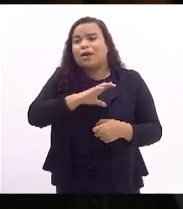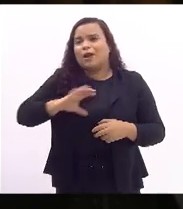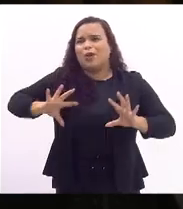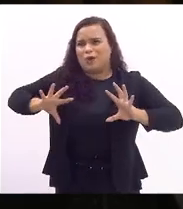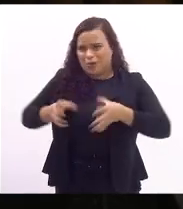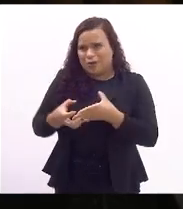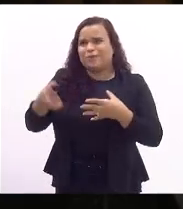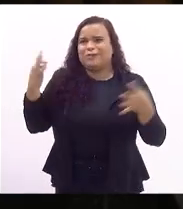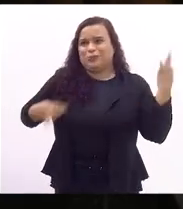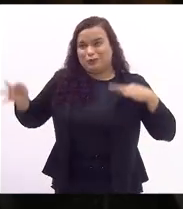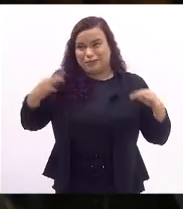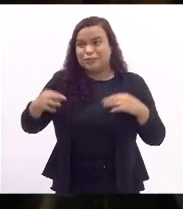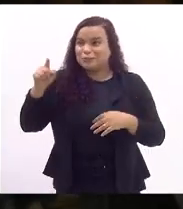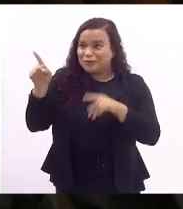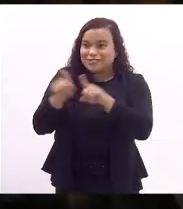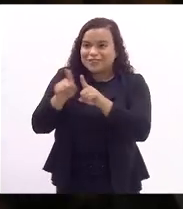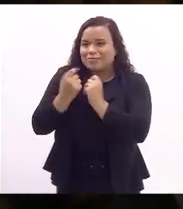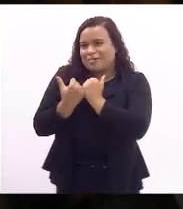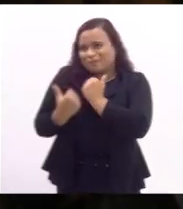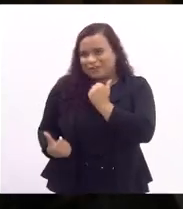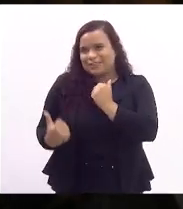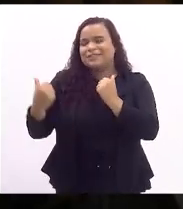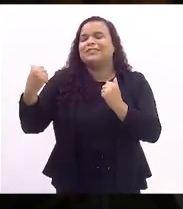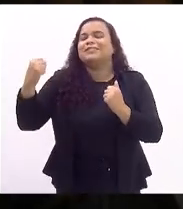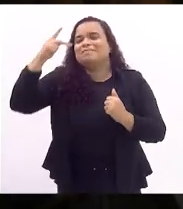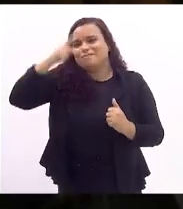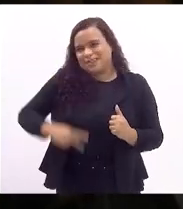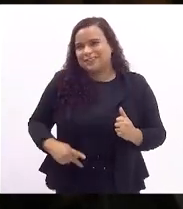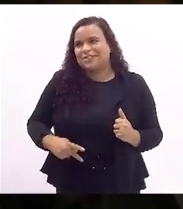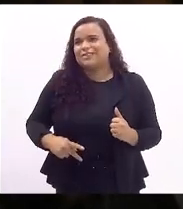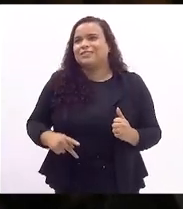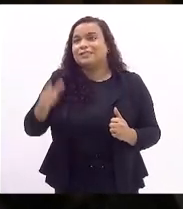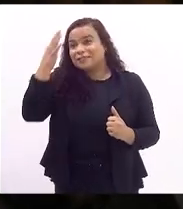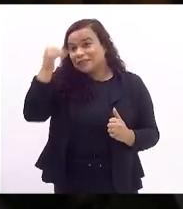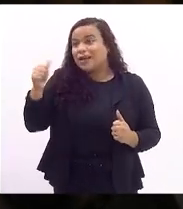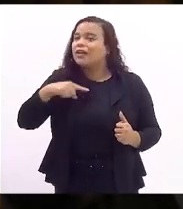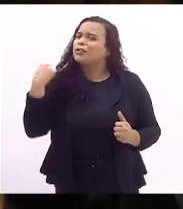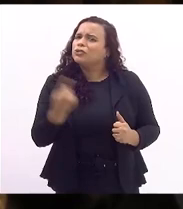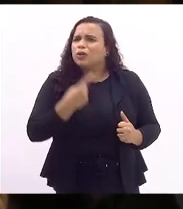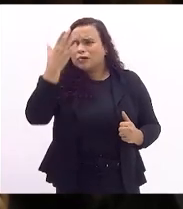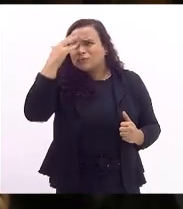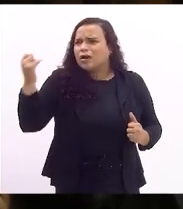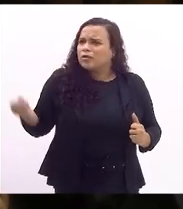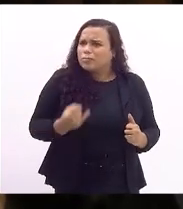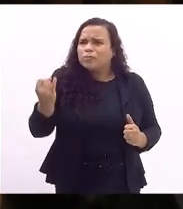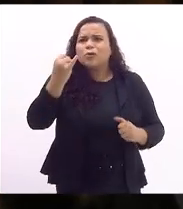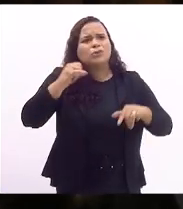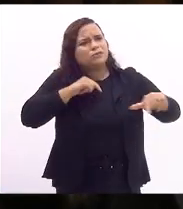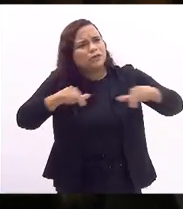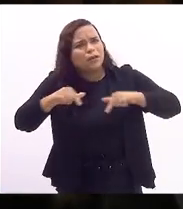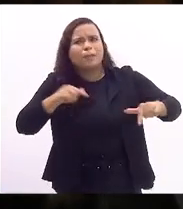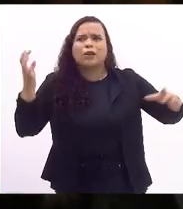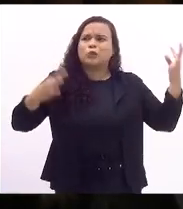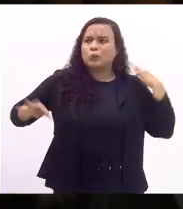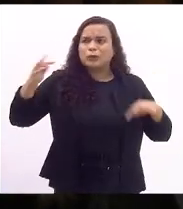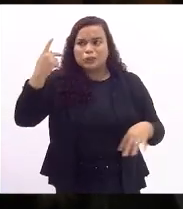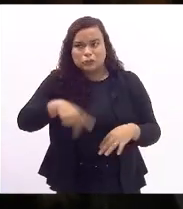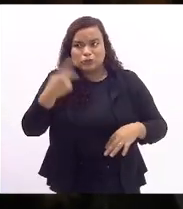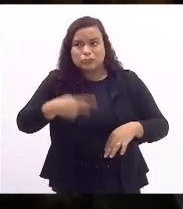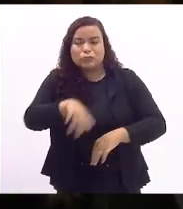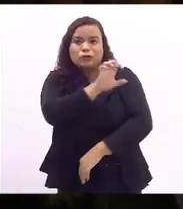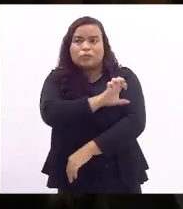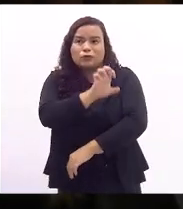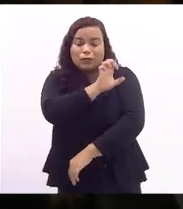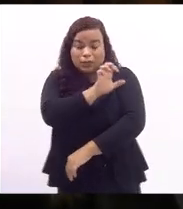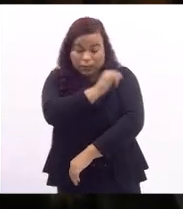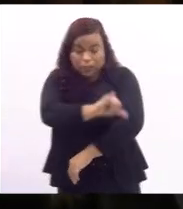turismo e vossa excelência também a minha vice-presidente da comissão sabemos da importância do trabalho no turismo no hospital do